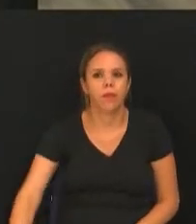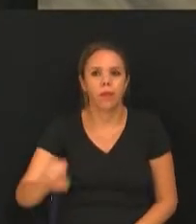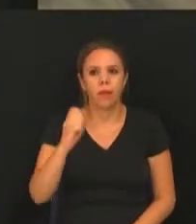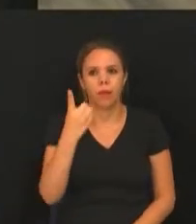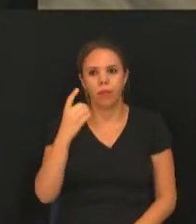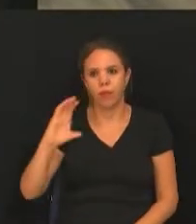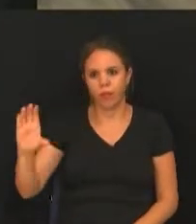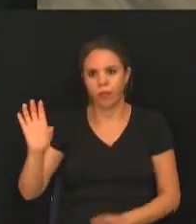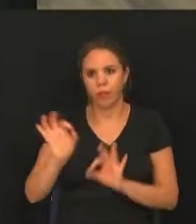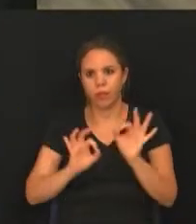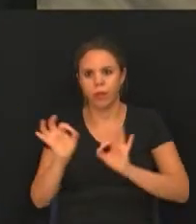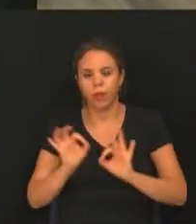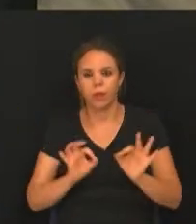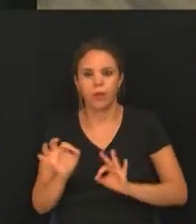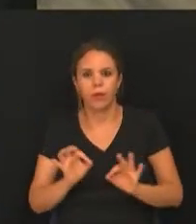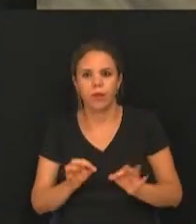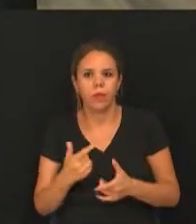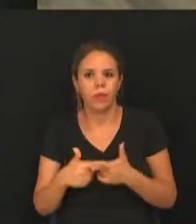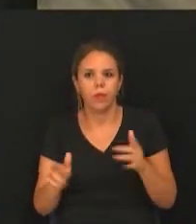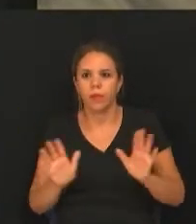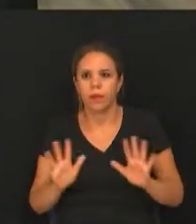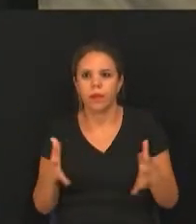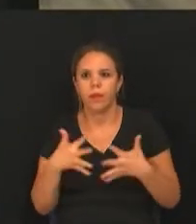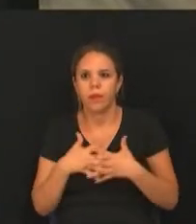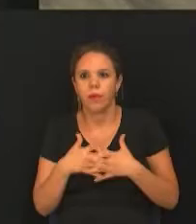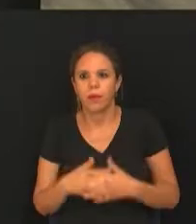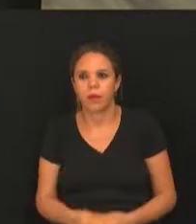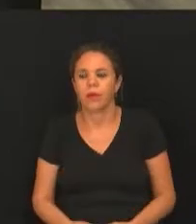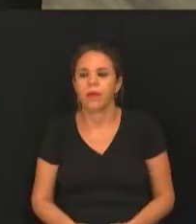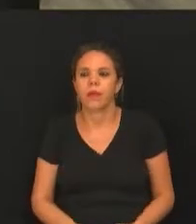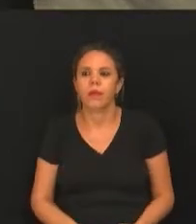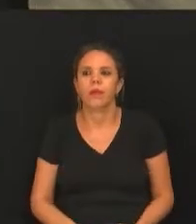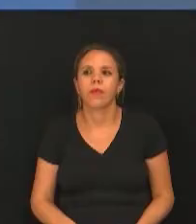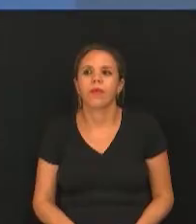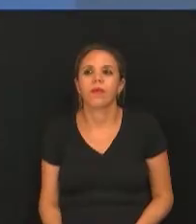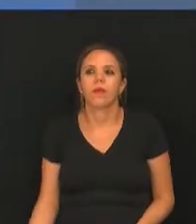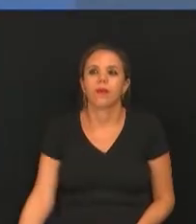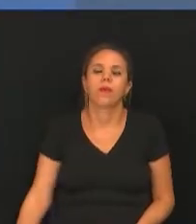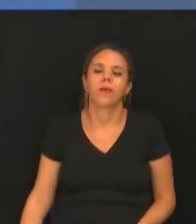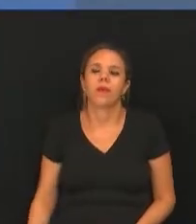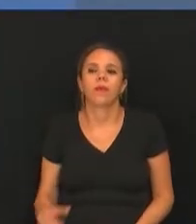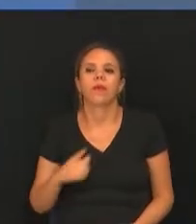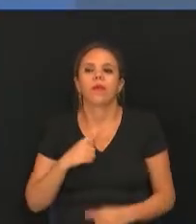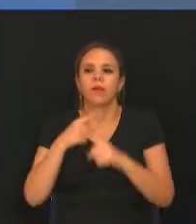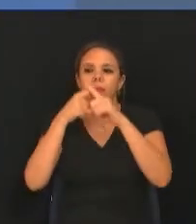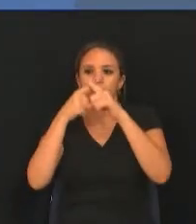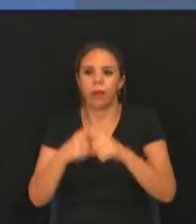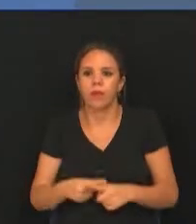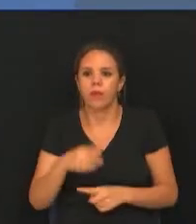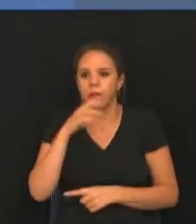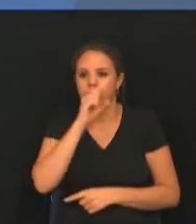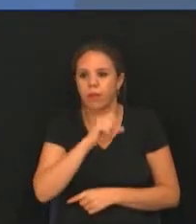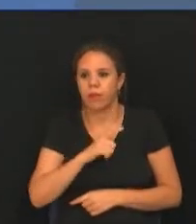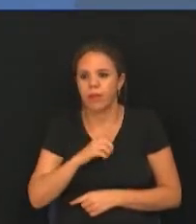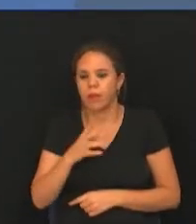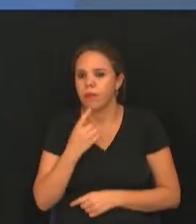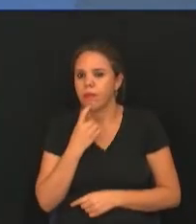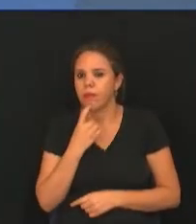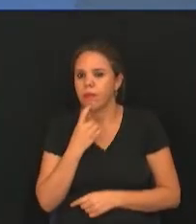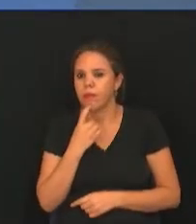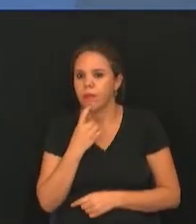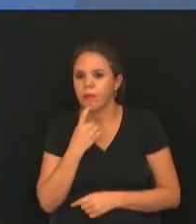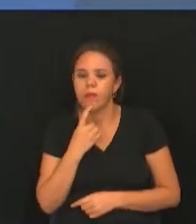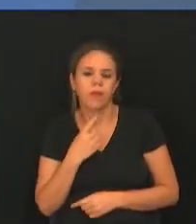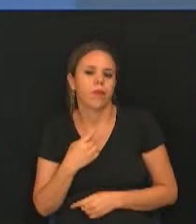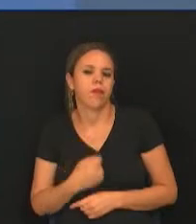se preparando, né? Para não ter nenhuma confusão. É isso mesmo, o derby que acontece neste sábado aqui na cidade de Campinas,